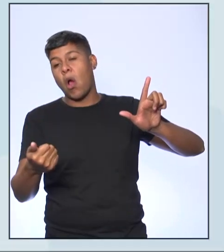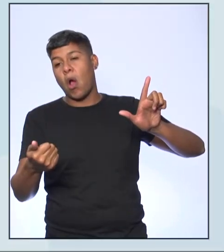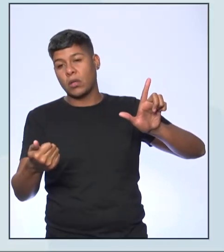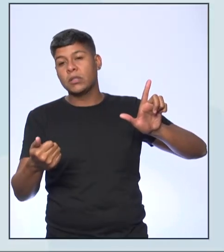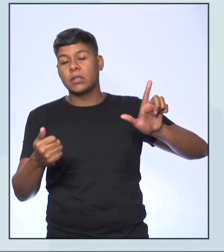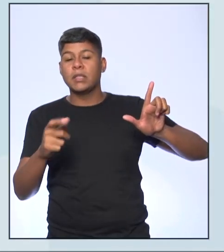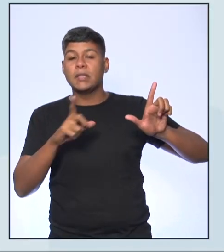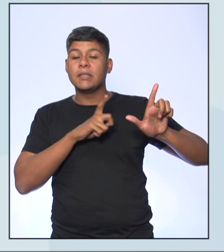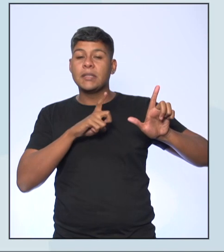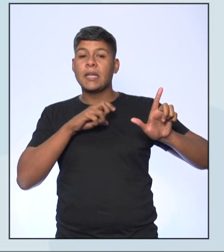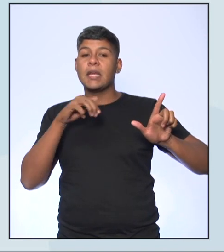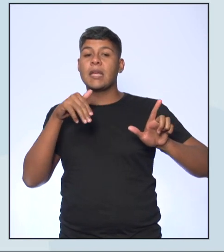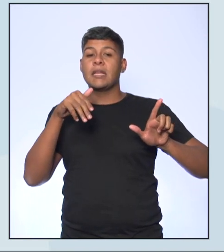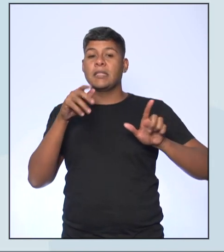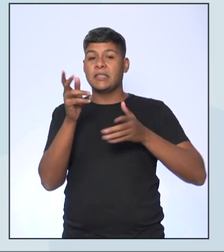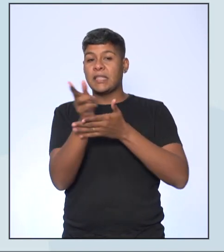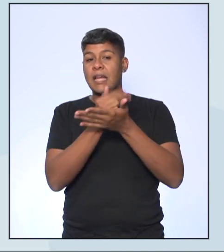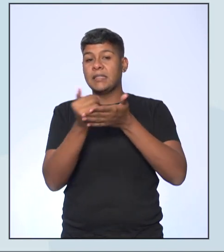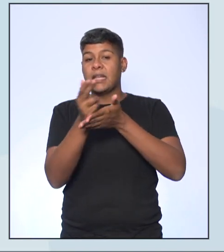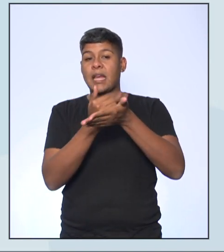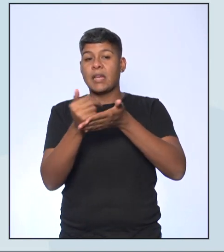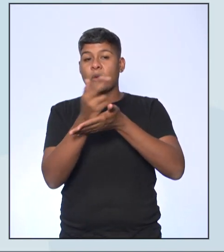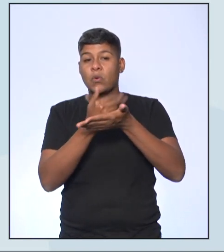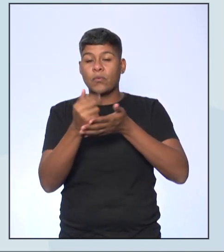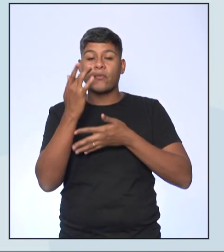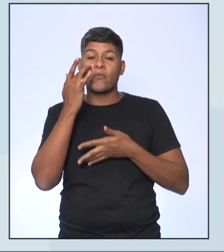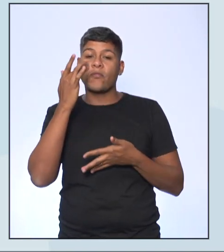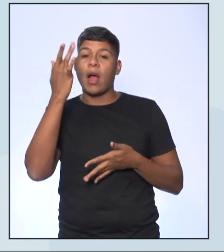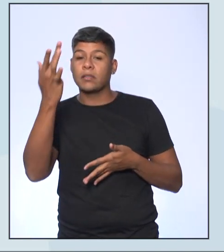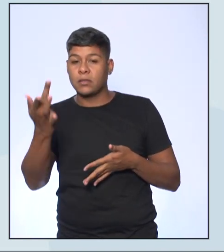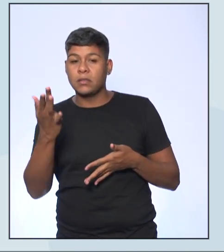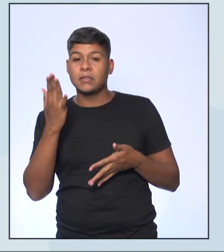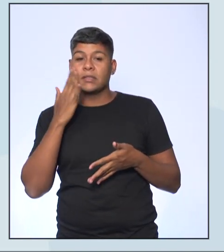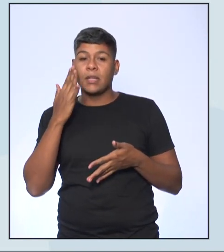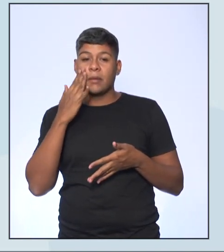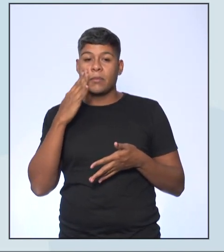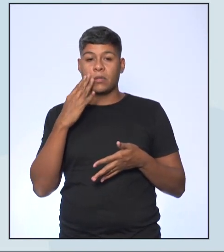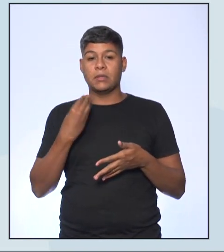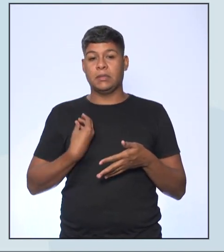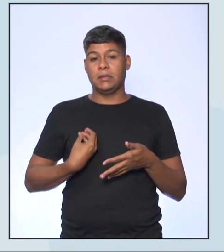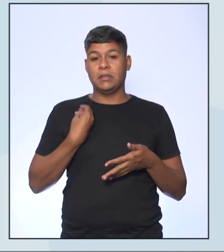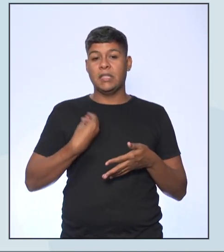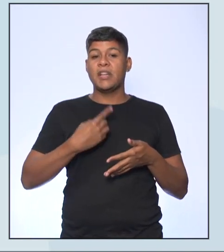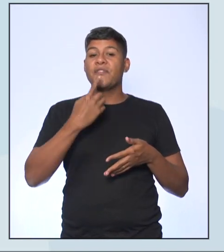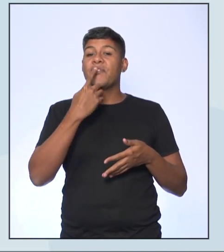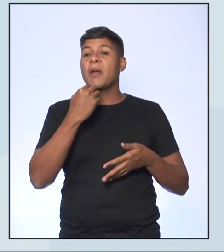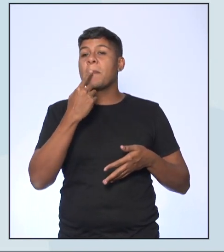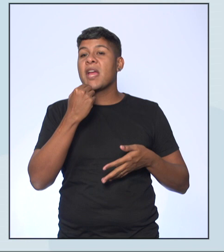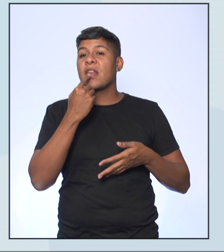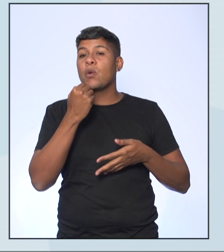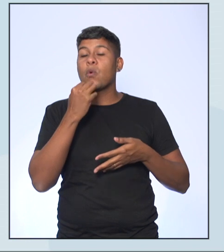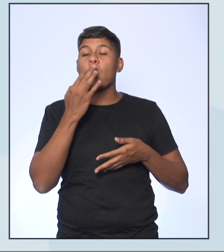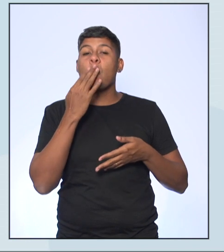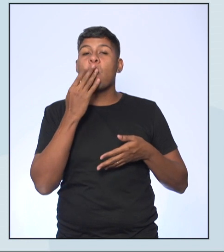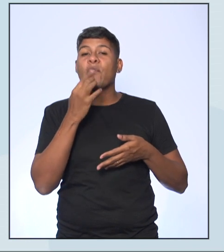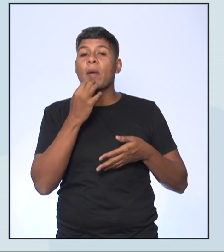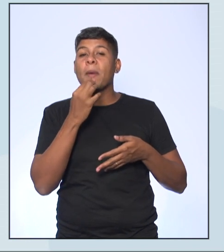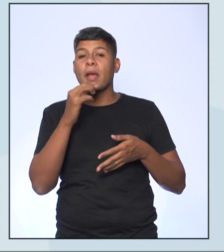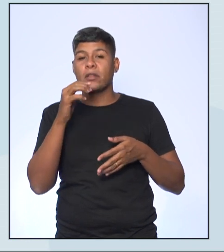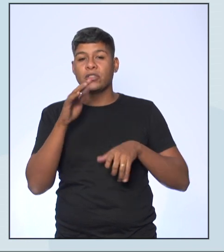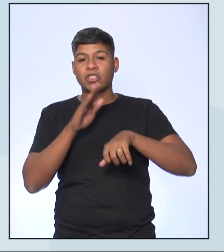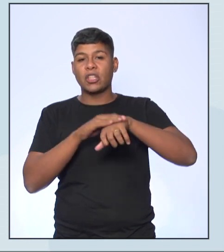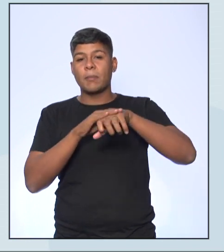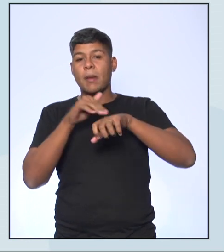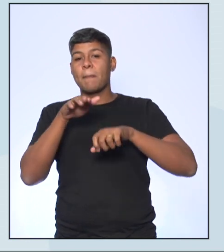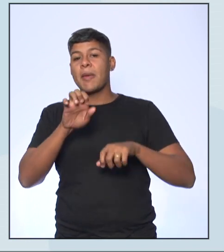eu tenho uma medida, um desenho até um pouco mais fácil. No que está em vermelho aí para vocês, é a medida do